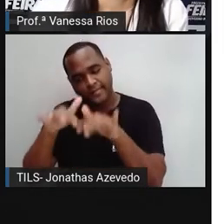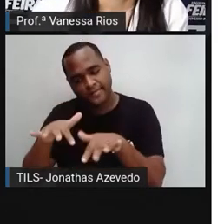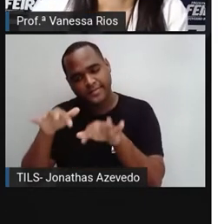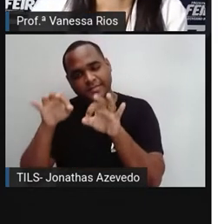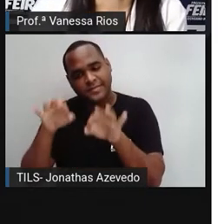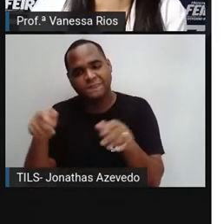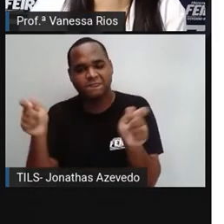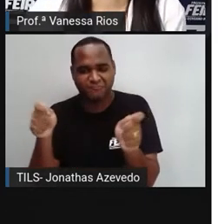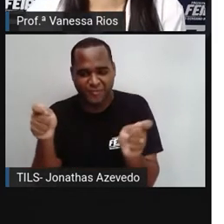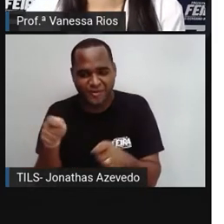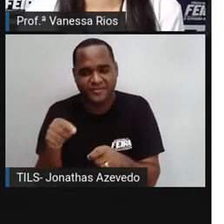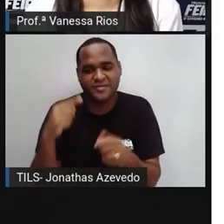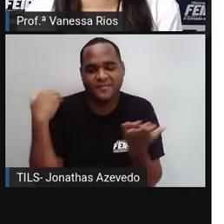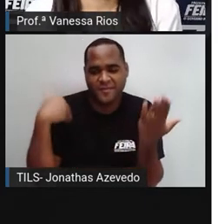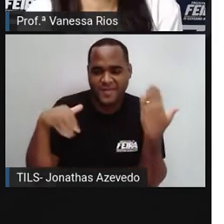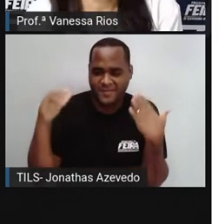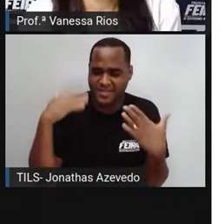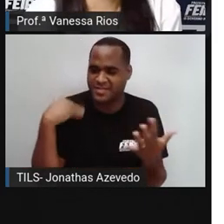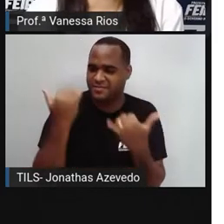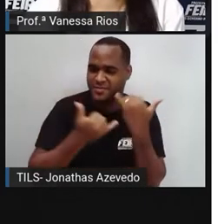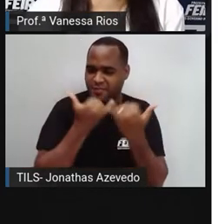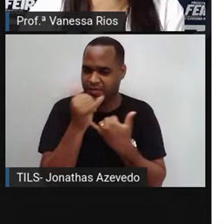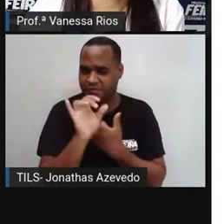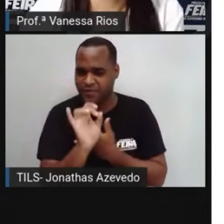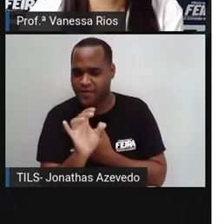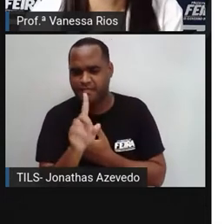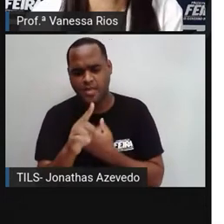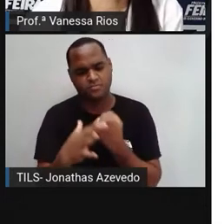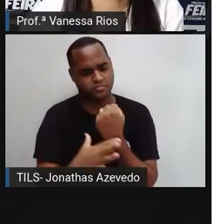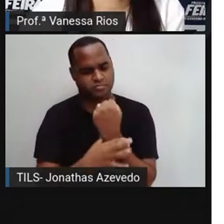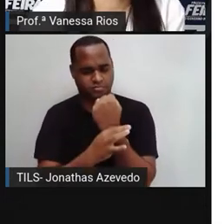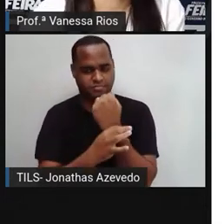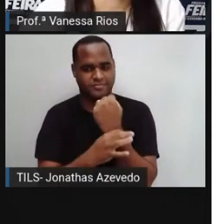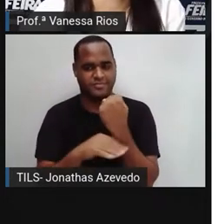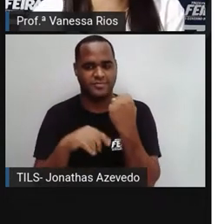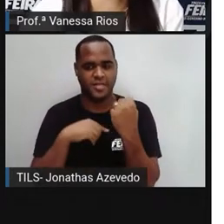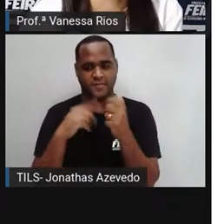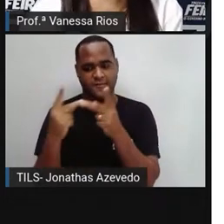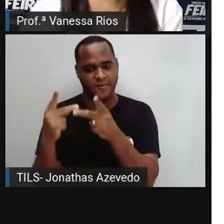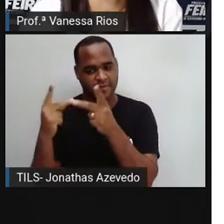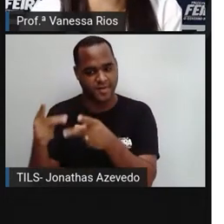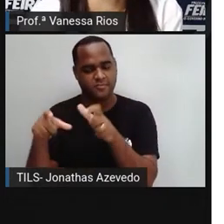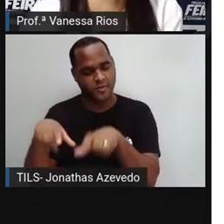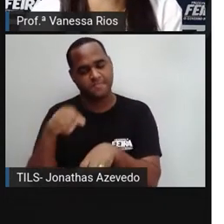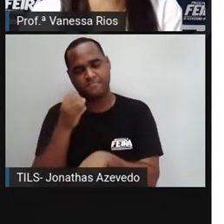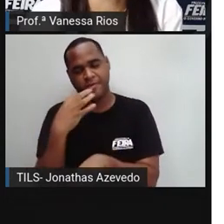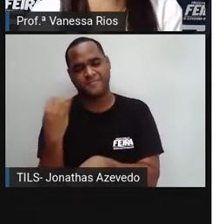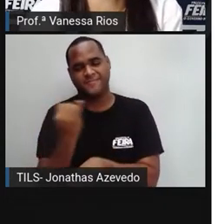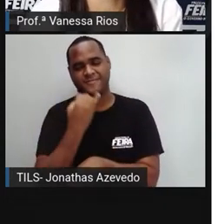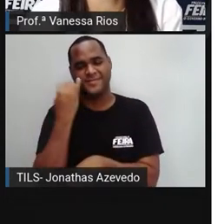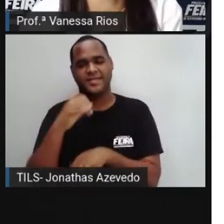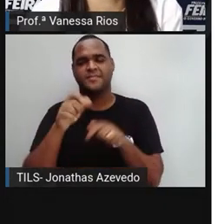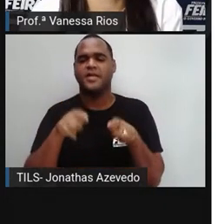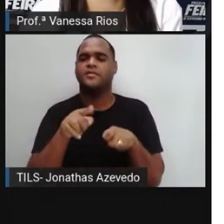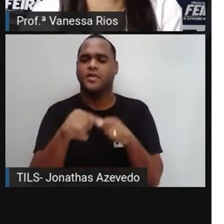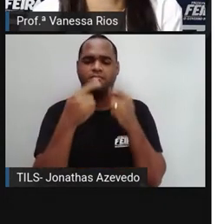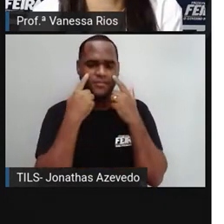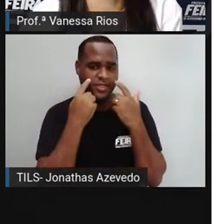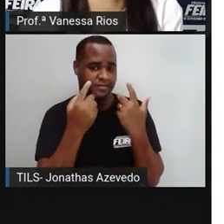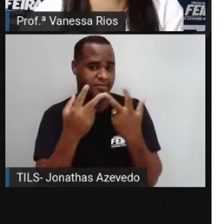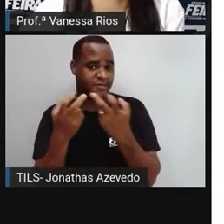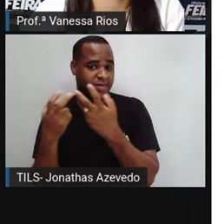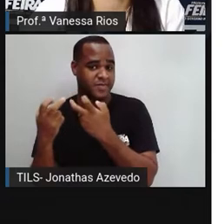só um passeio de diversão, mas um passeio seguro, né, para quem visitar este lugar. E é interessante aí